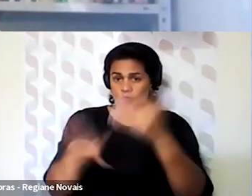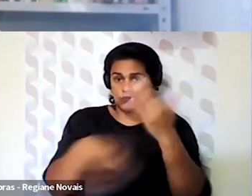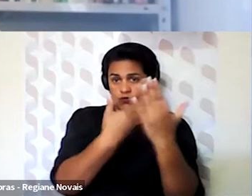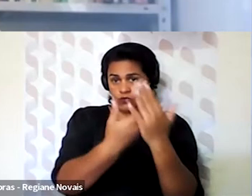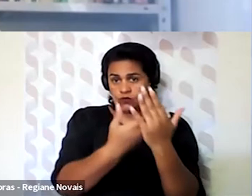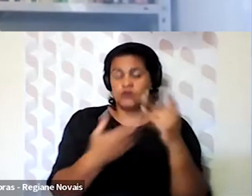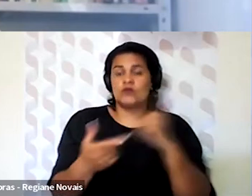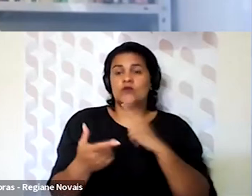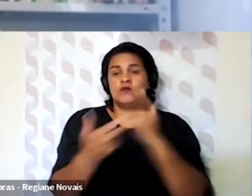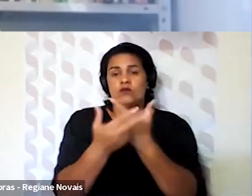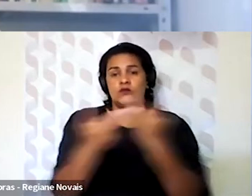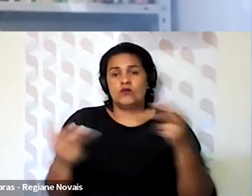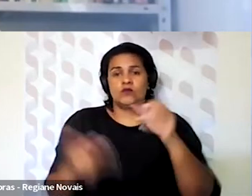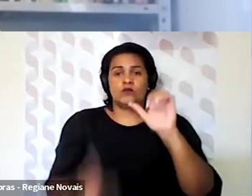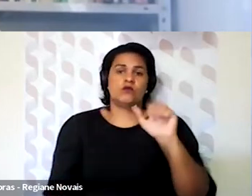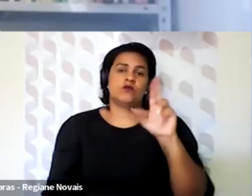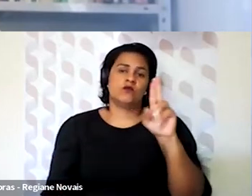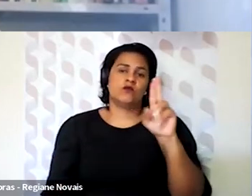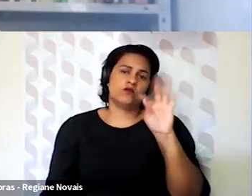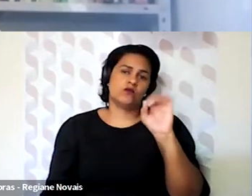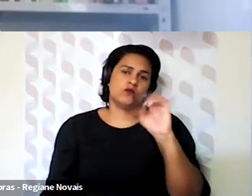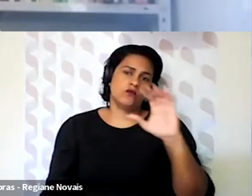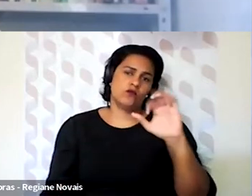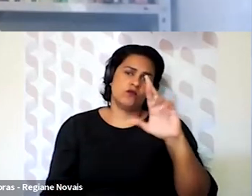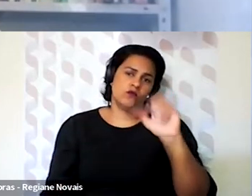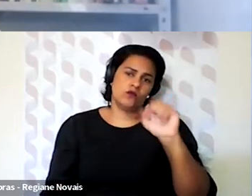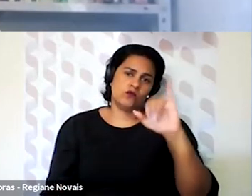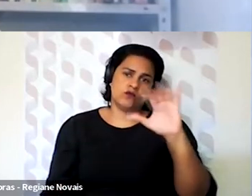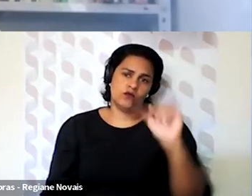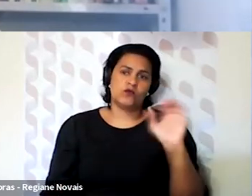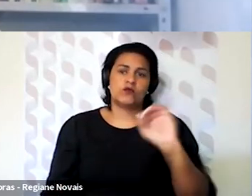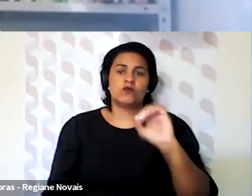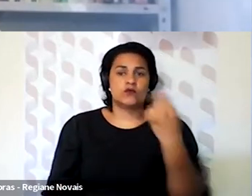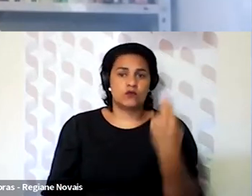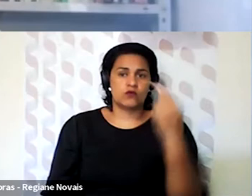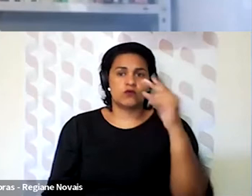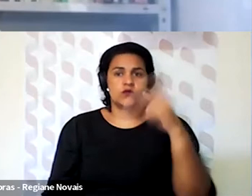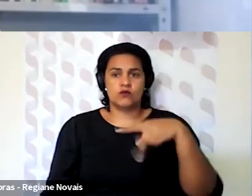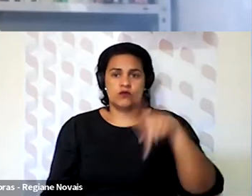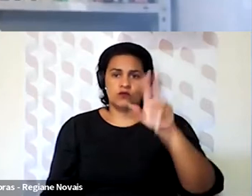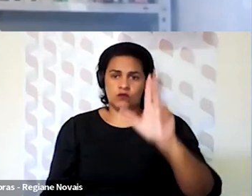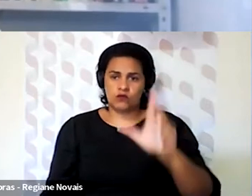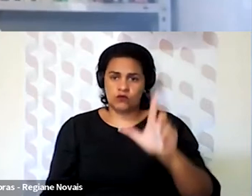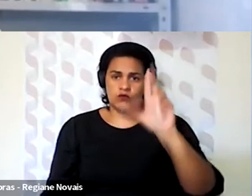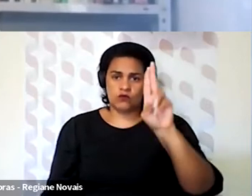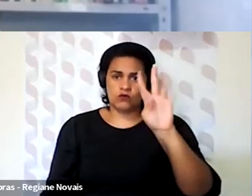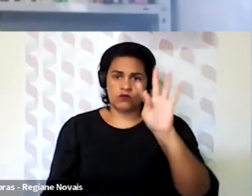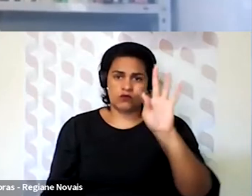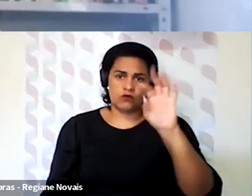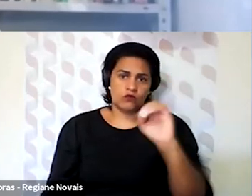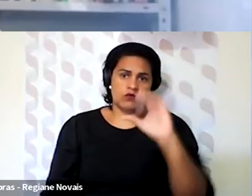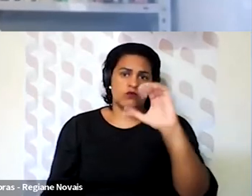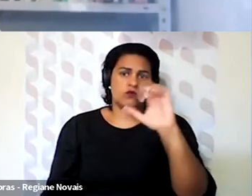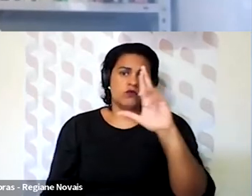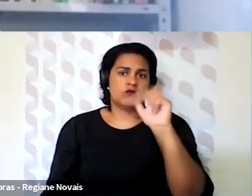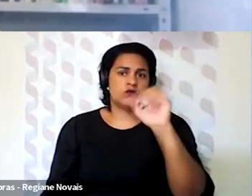verdadeiras autocracias ou plutocracias, o controle de toda a máquina do Estado por parte dos